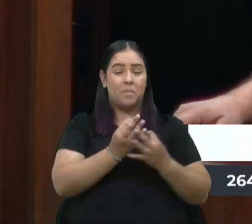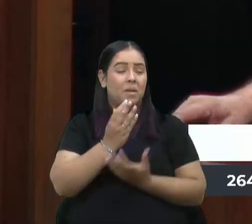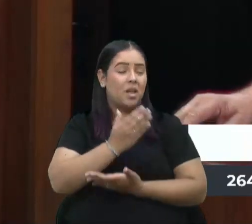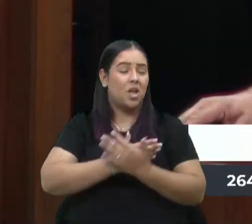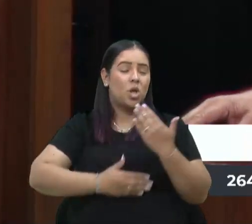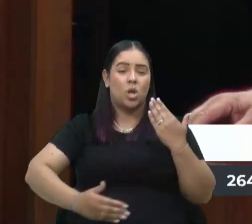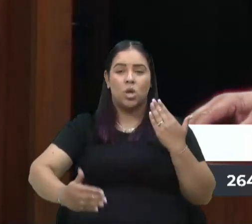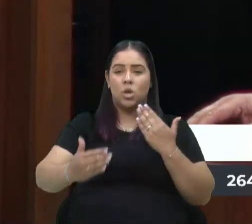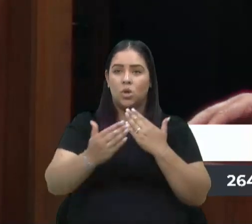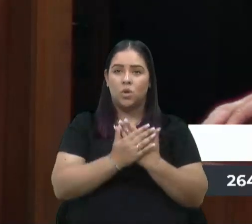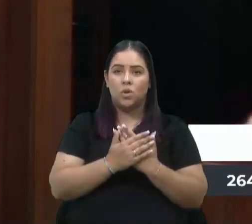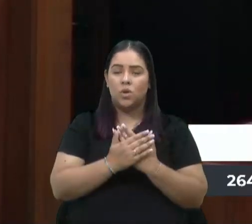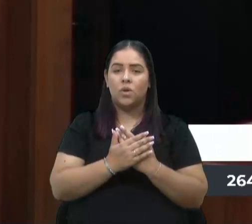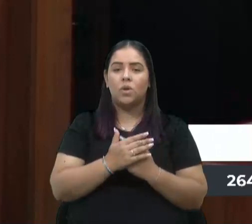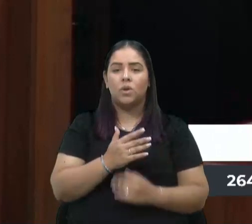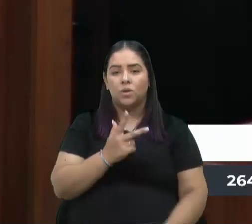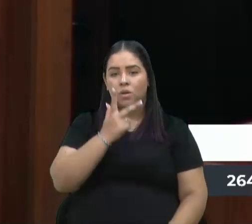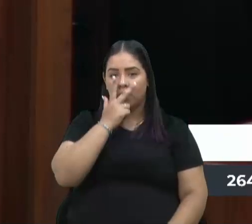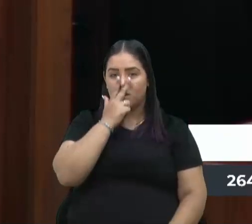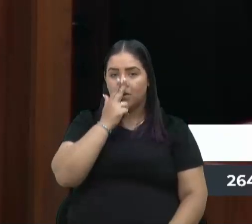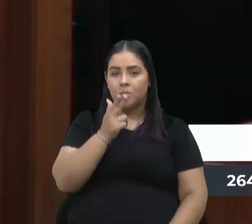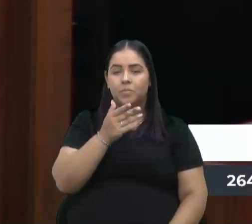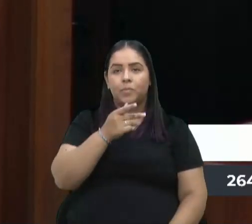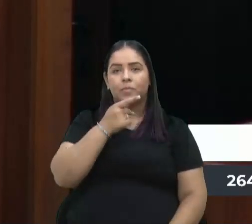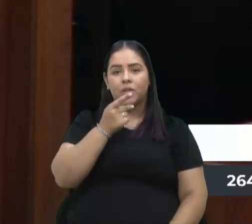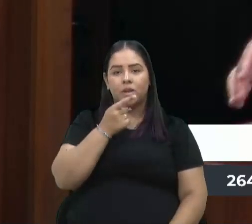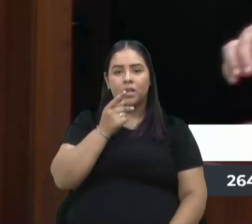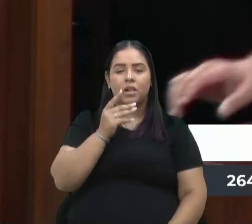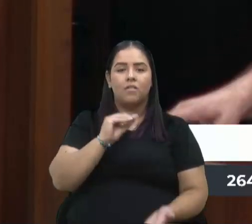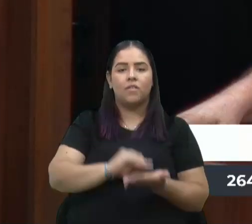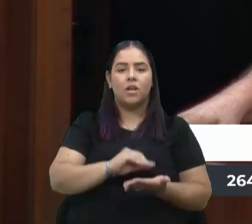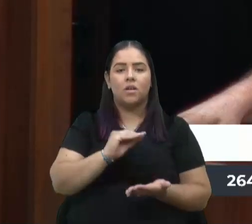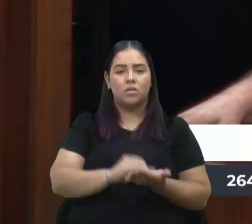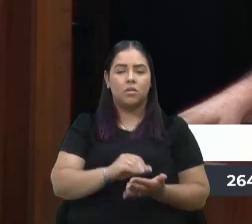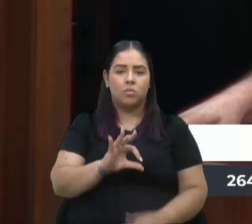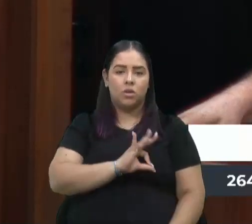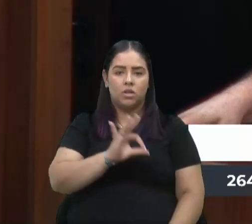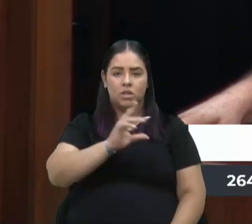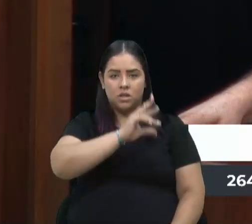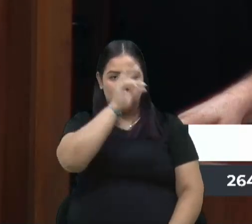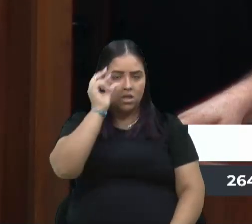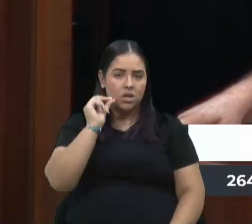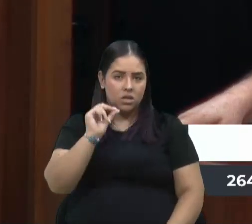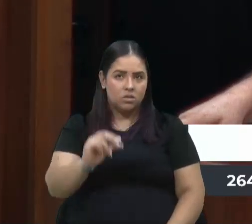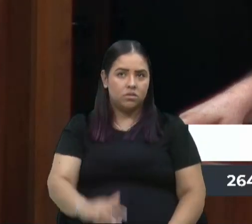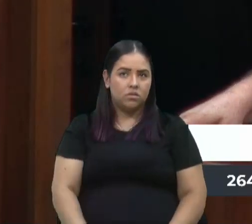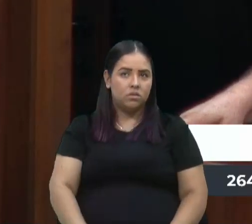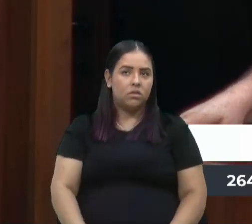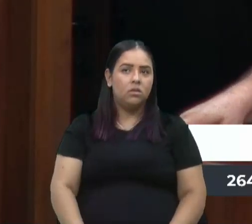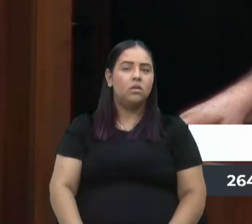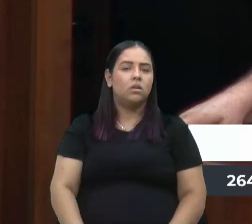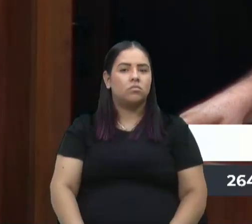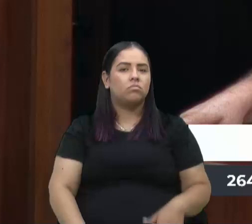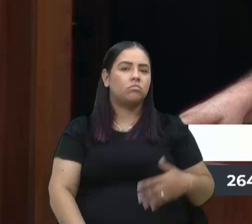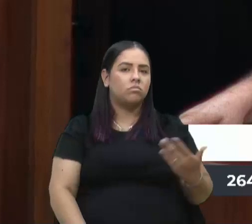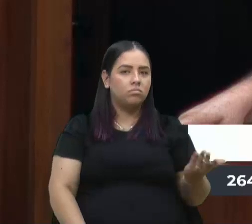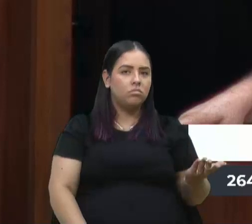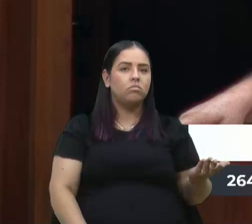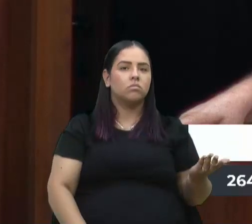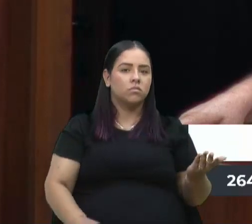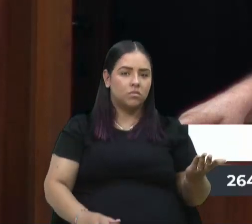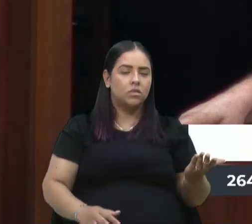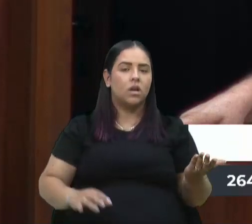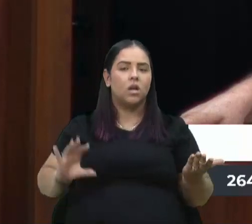Então, quando se diz que está faltando guarda municipal em Caxias, isso pode ter certeza que isso está